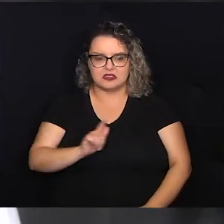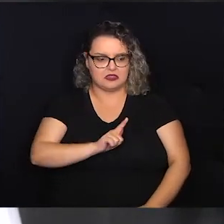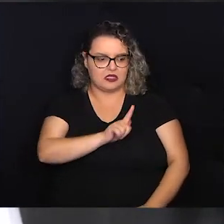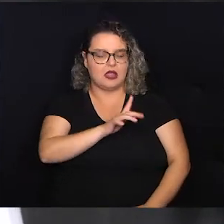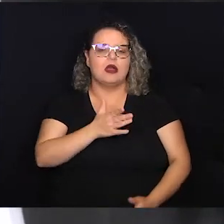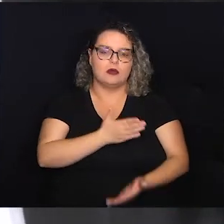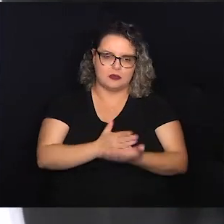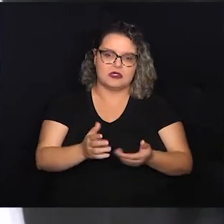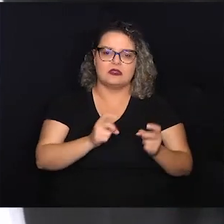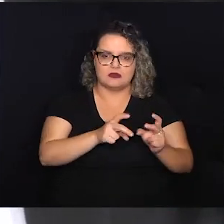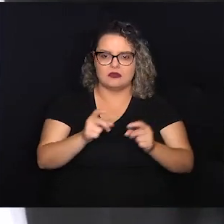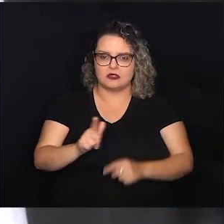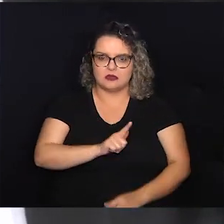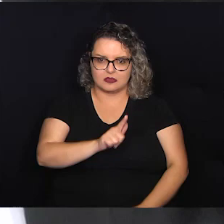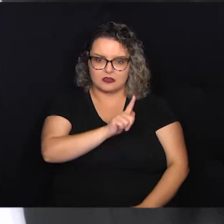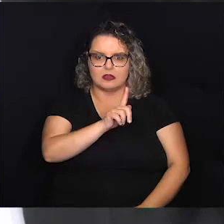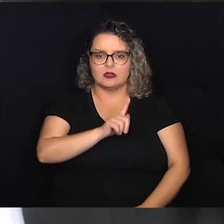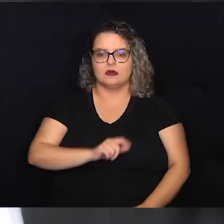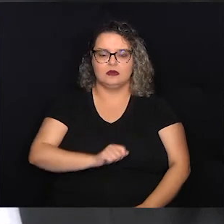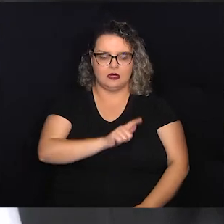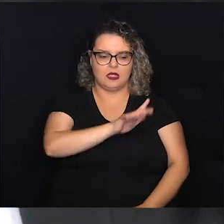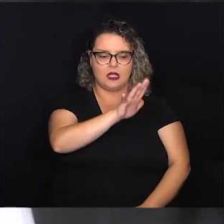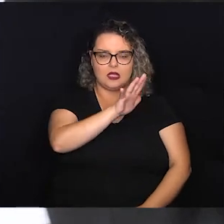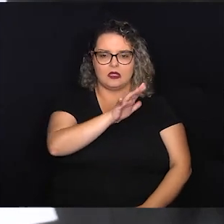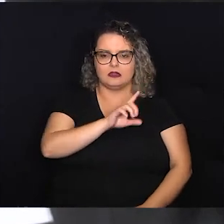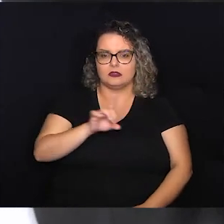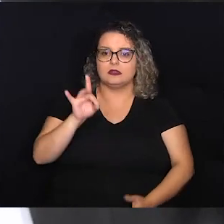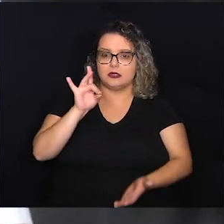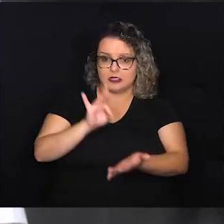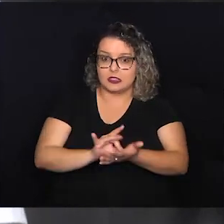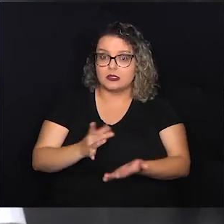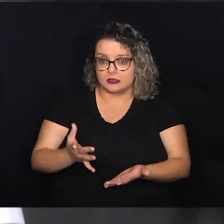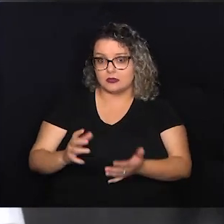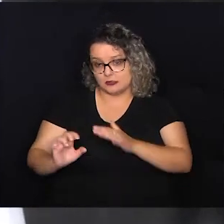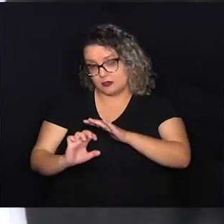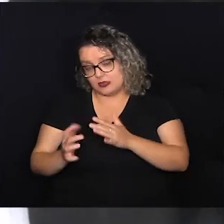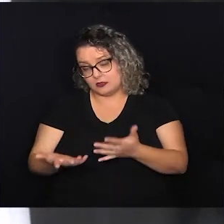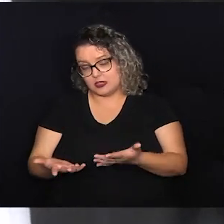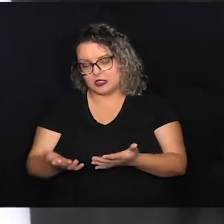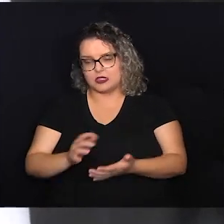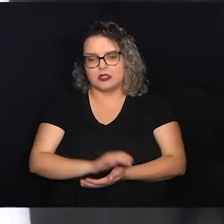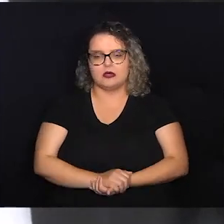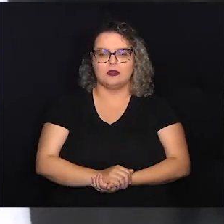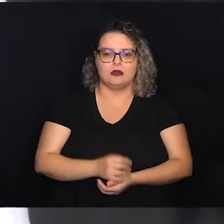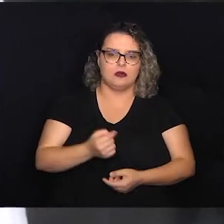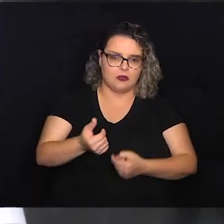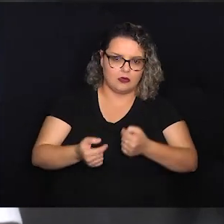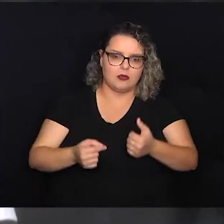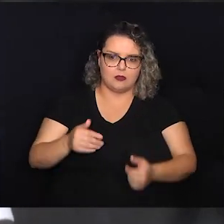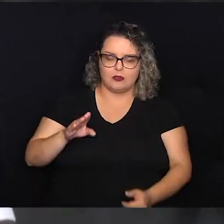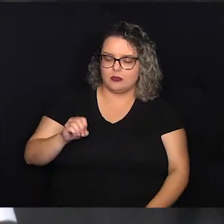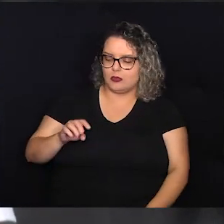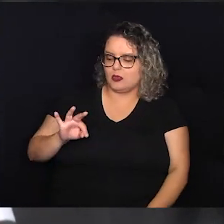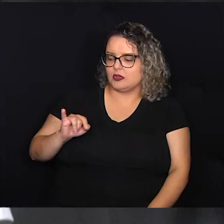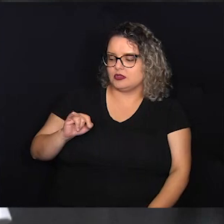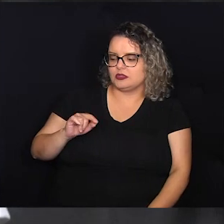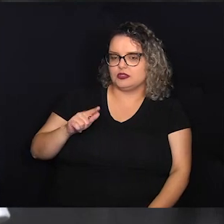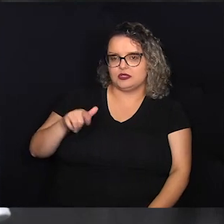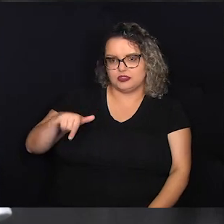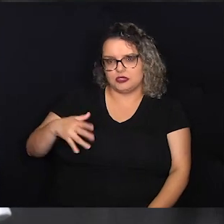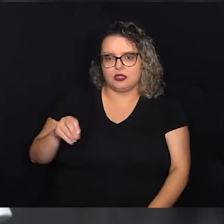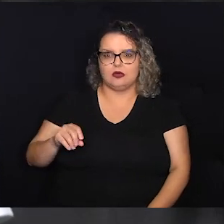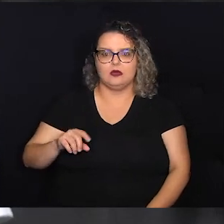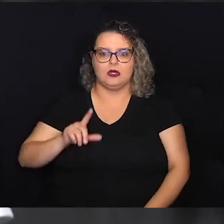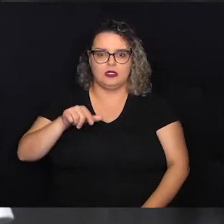gás também, de forma não oficial, não com uma empresa, com poucos botijões que eu colocava numa bicicleta,